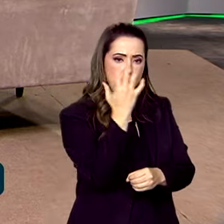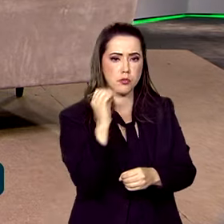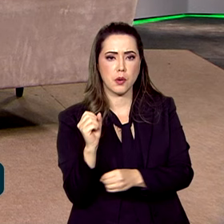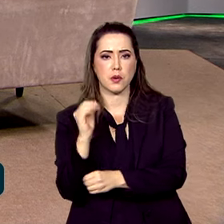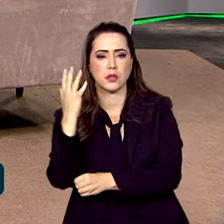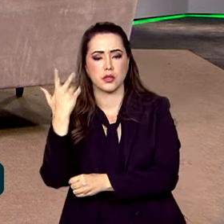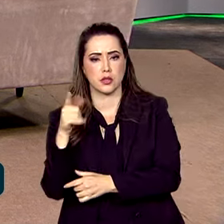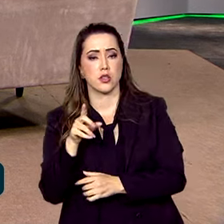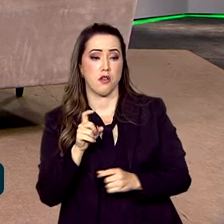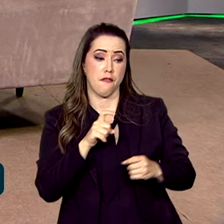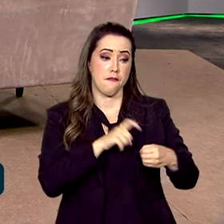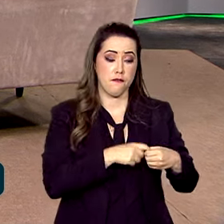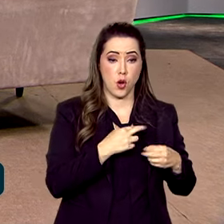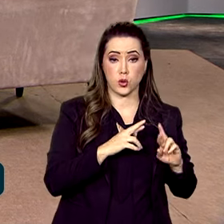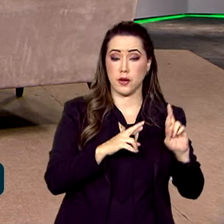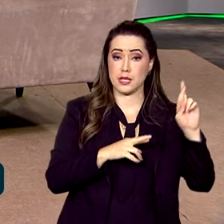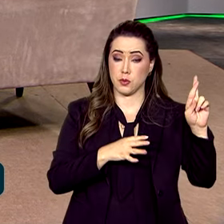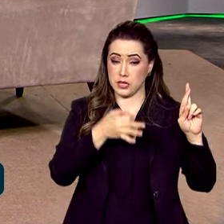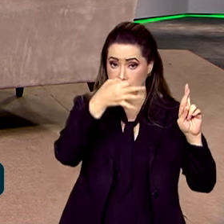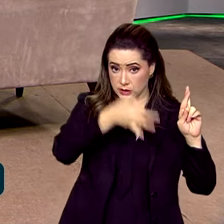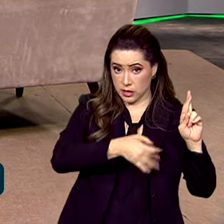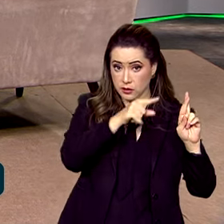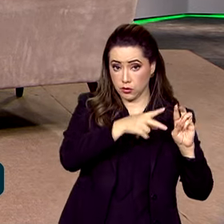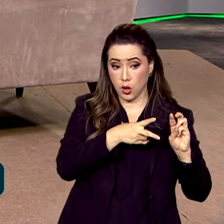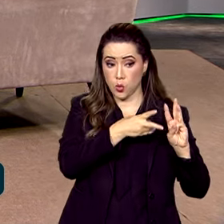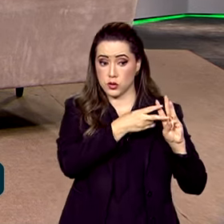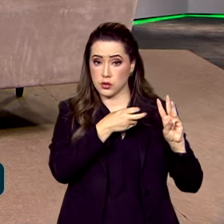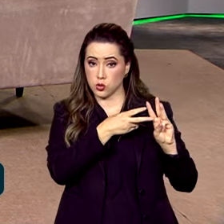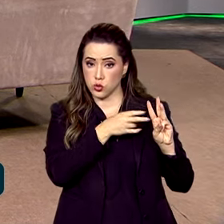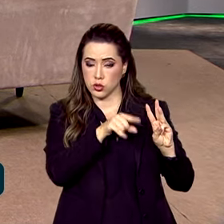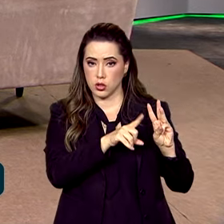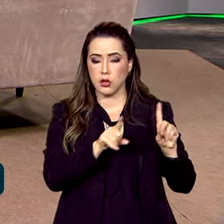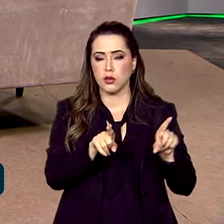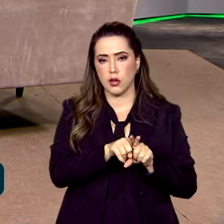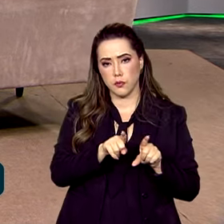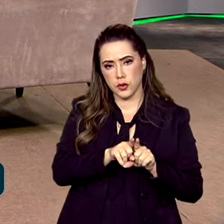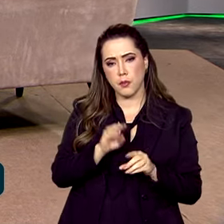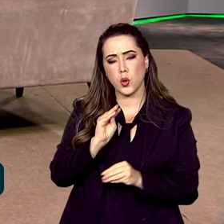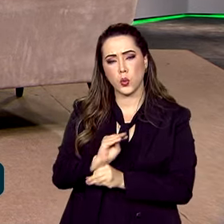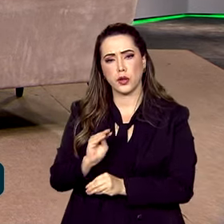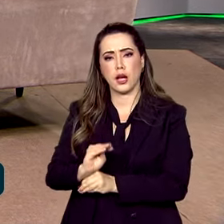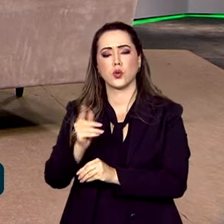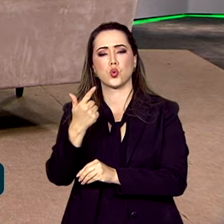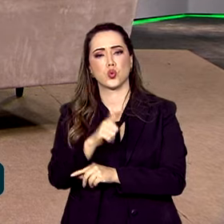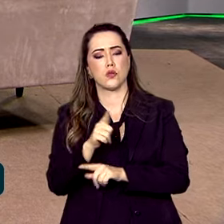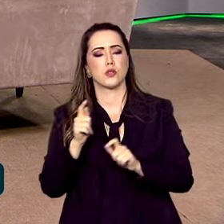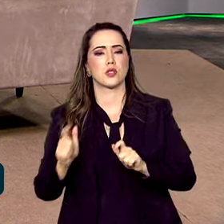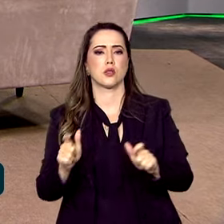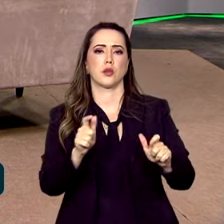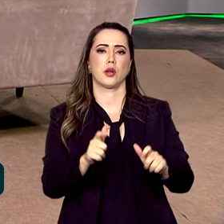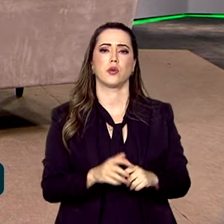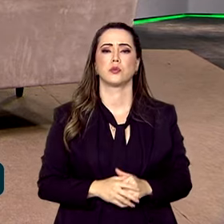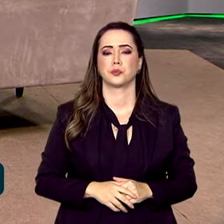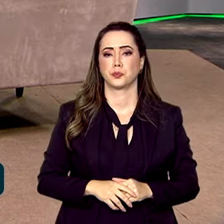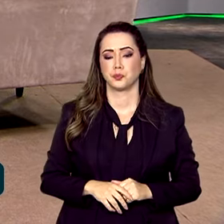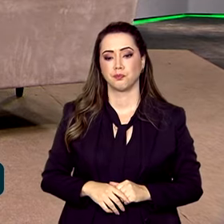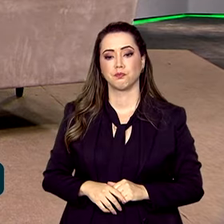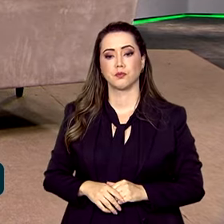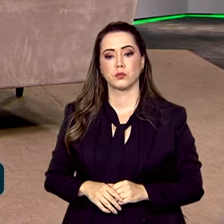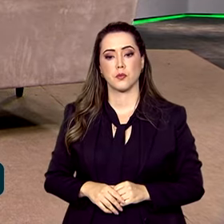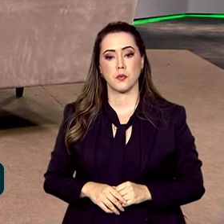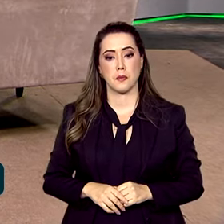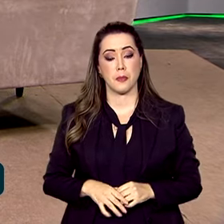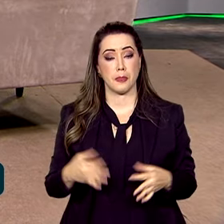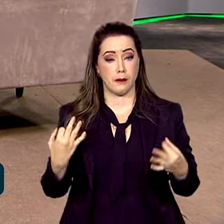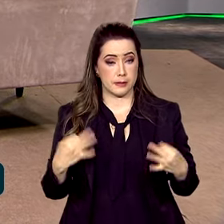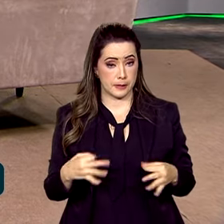legítimos, não é, ocupantes, que são os indígenas, mas também que a gente tem um processo de recuperação dessa área que foi degradada. Tá certo. Então, tem